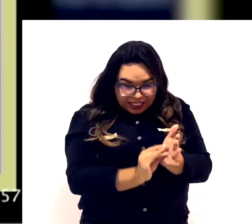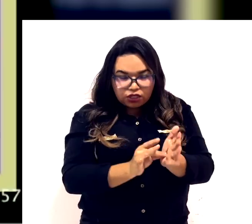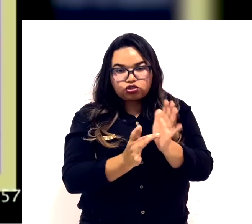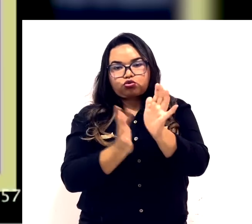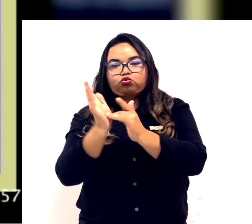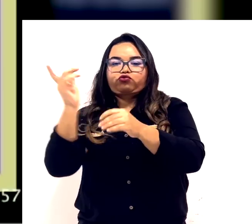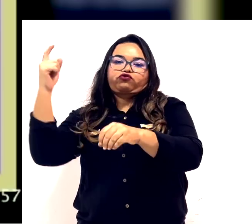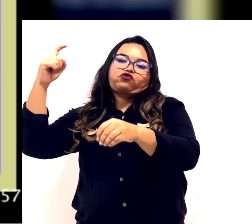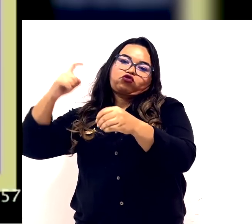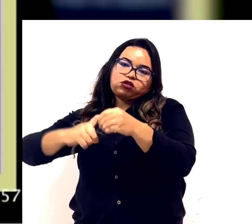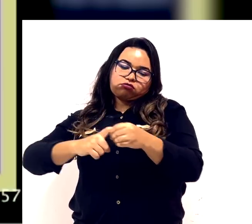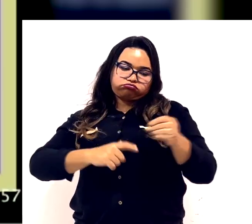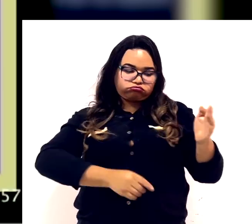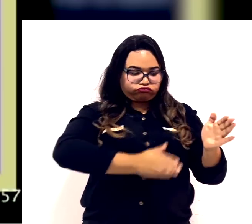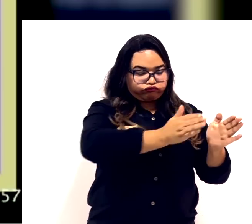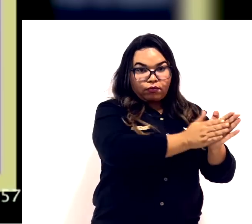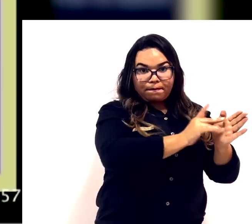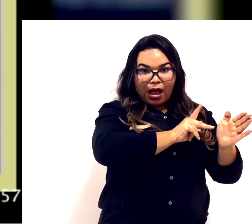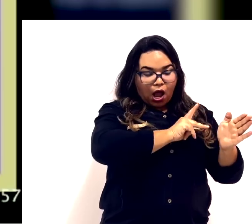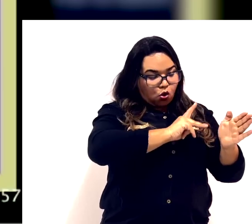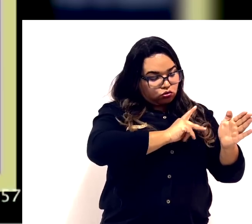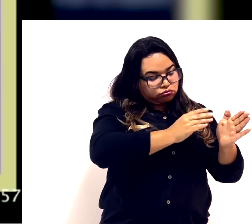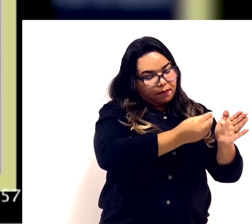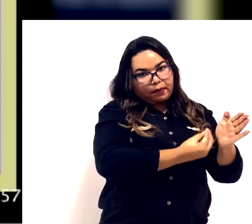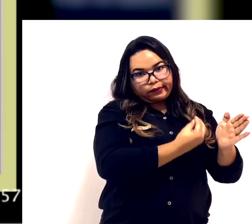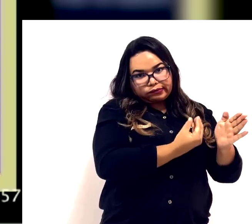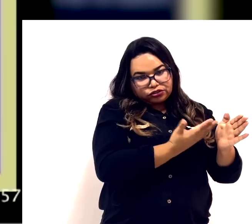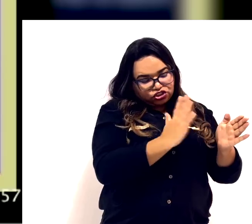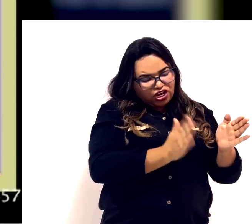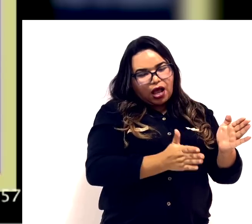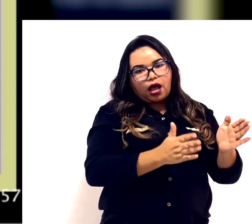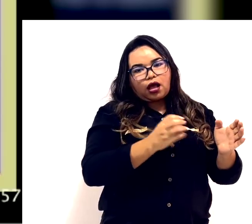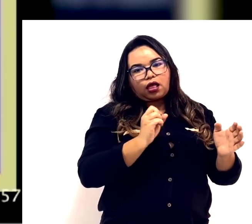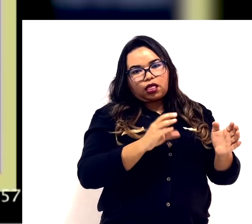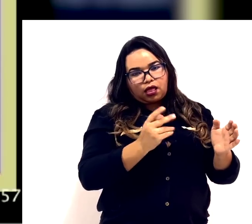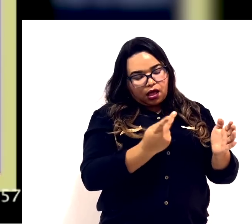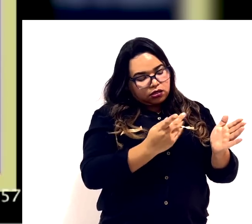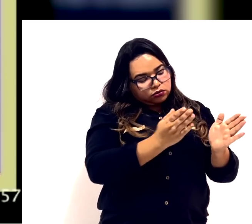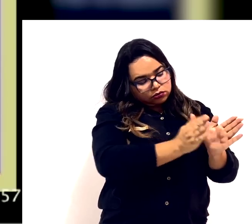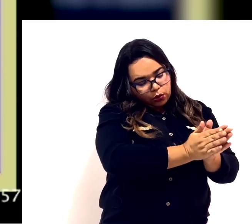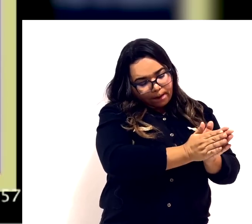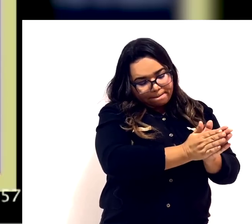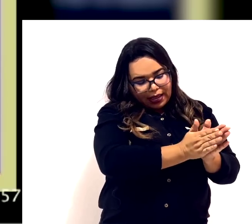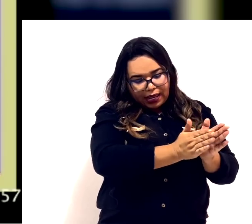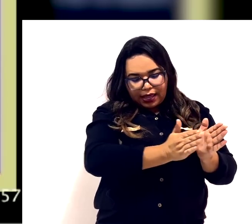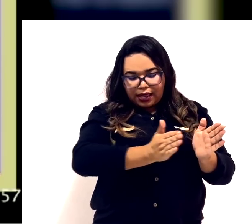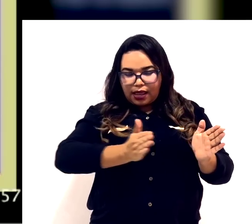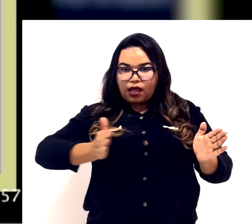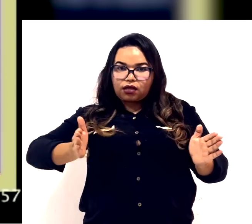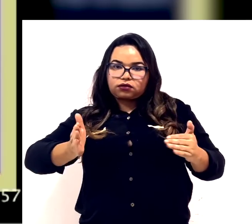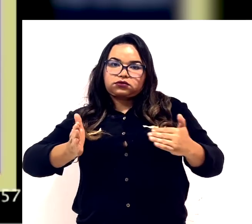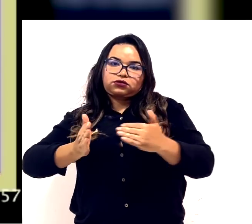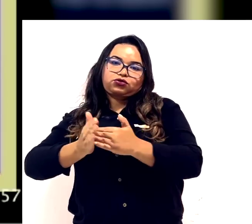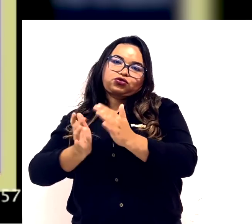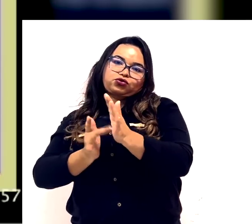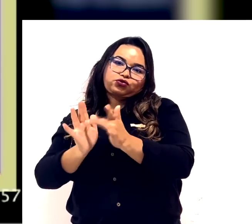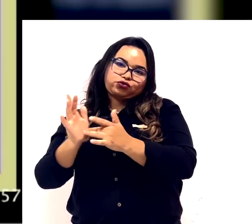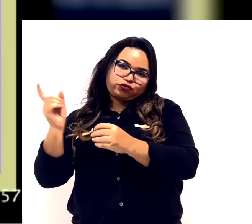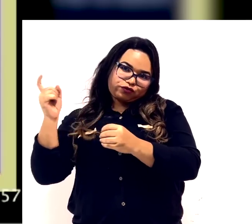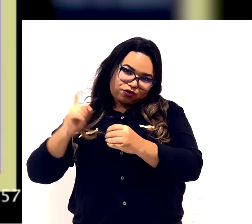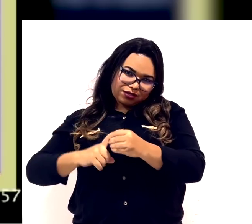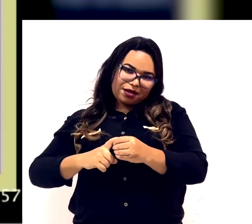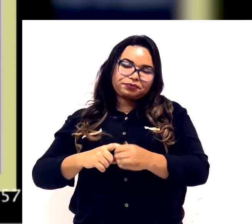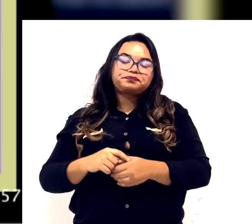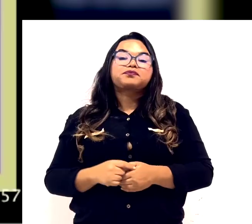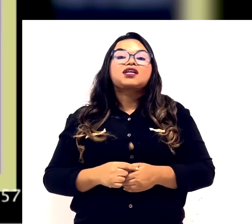esse cuja vinda é segundo a eficácia de Satanás, com todo o poder e sinais e prodígios e mentiras, esta é